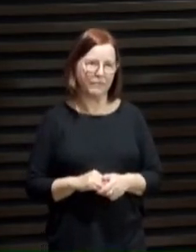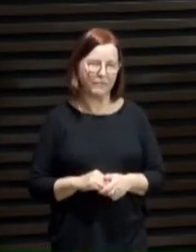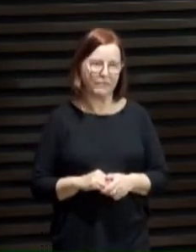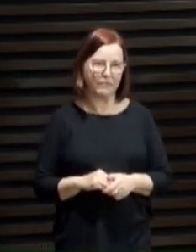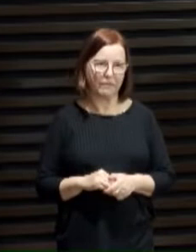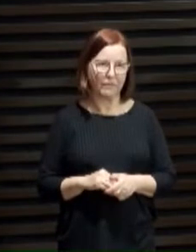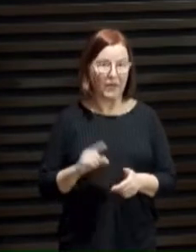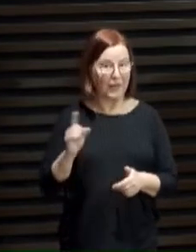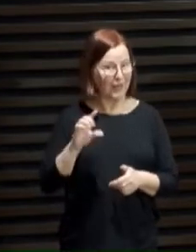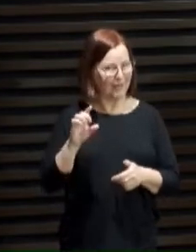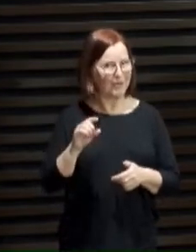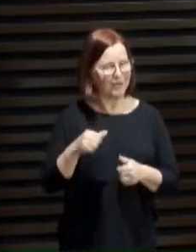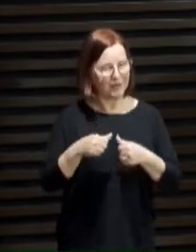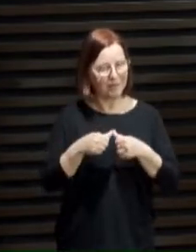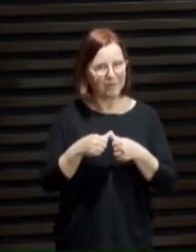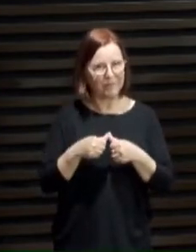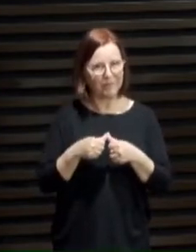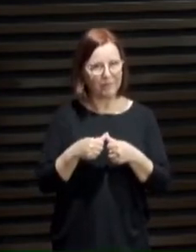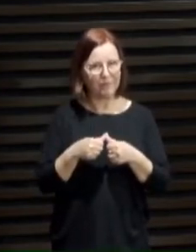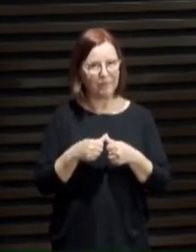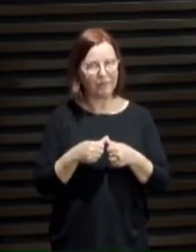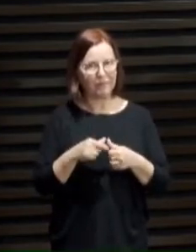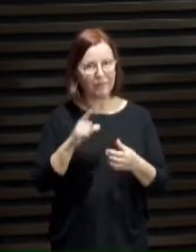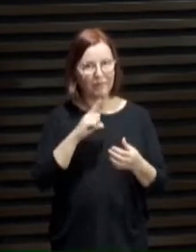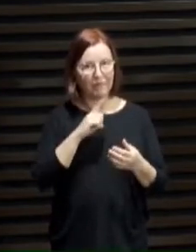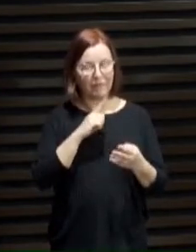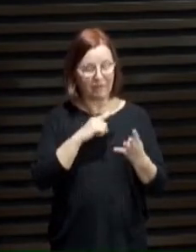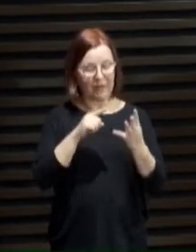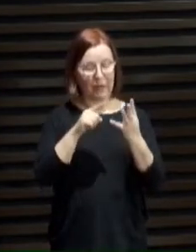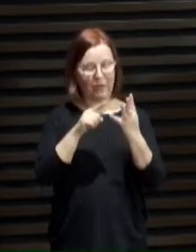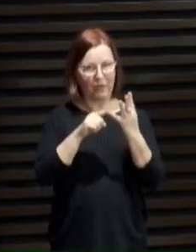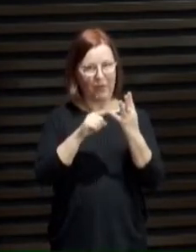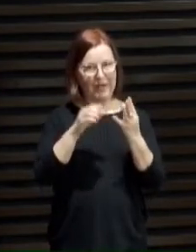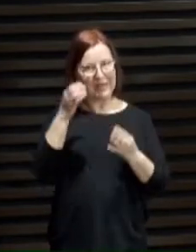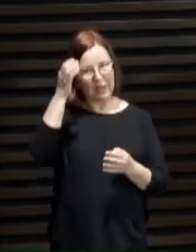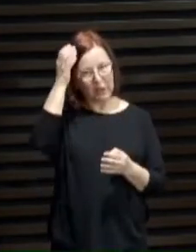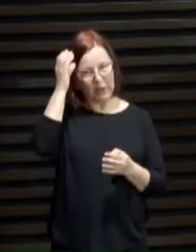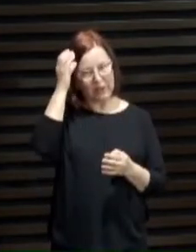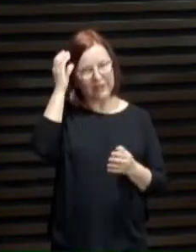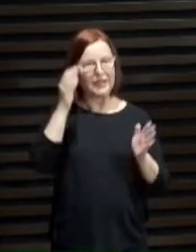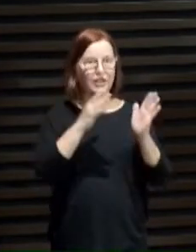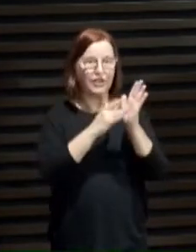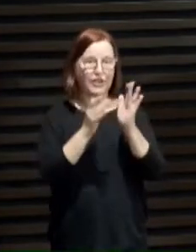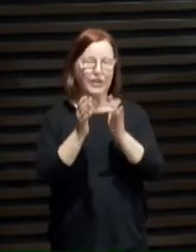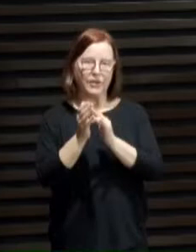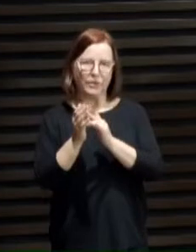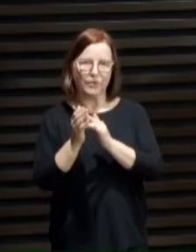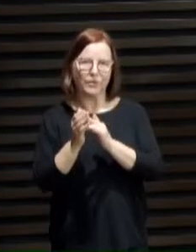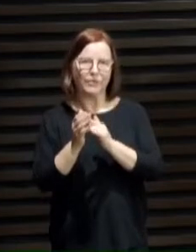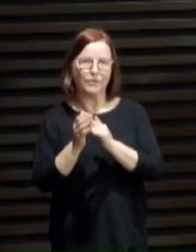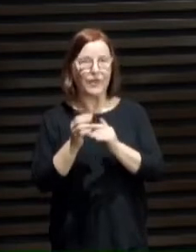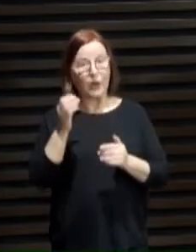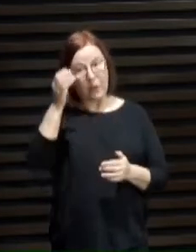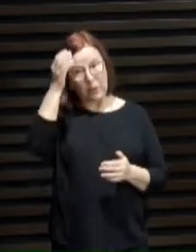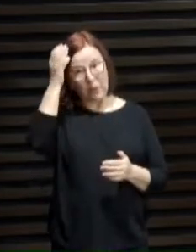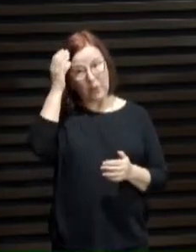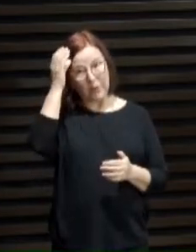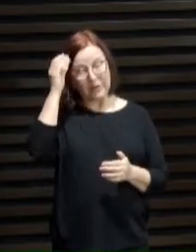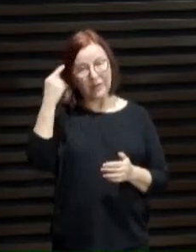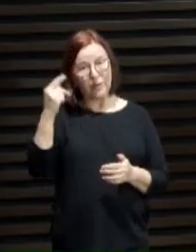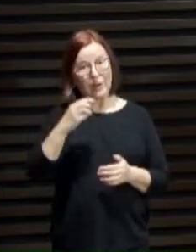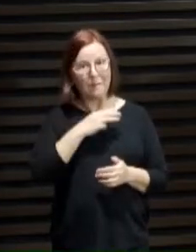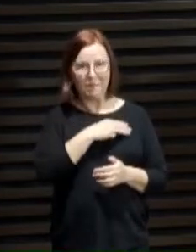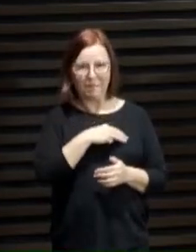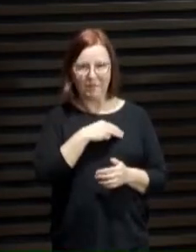Não somente isso, há uma quarta consciência. Jesus está consciente da sua